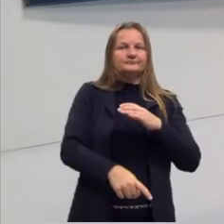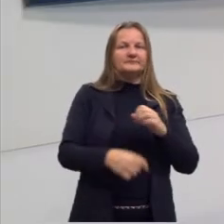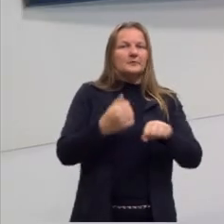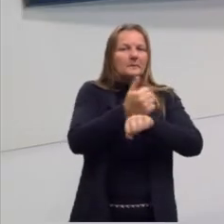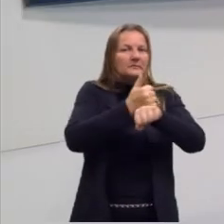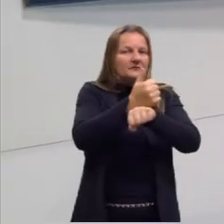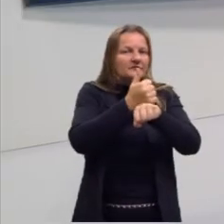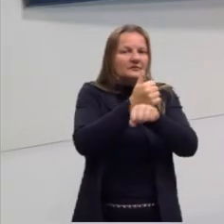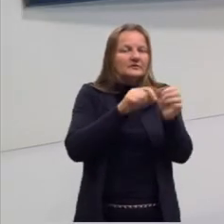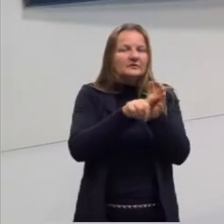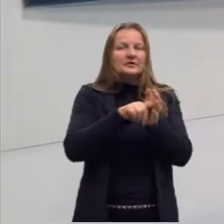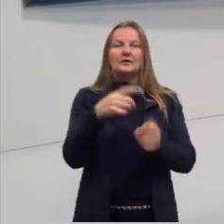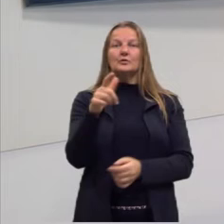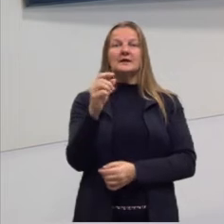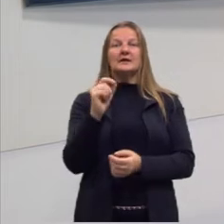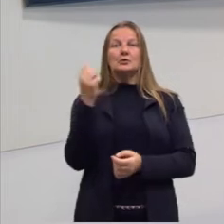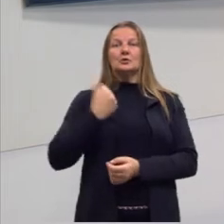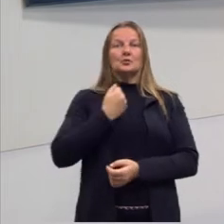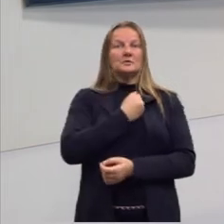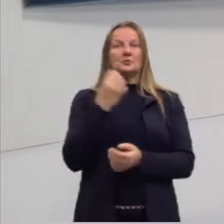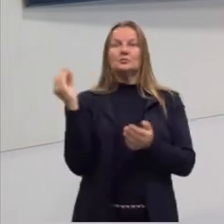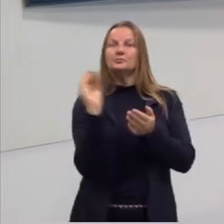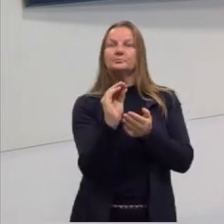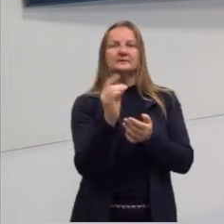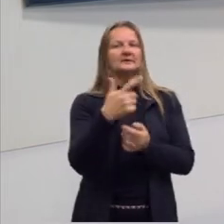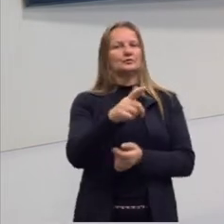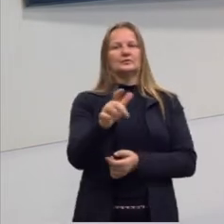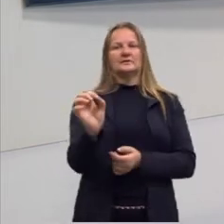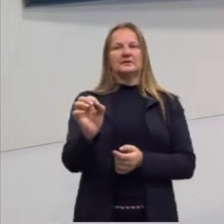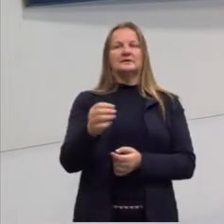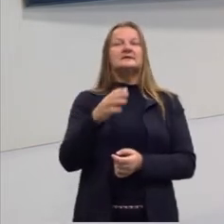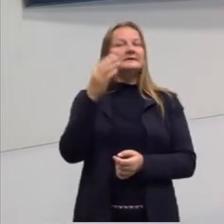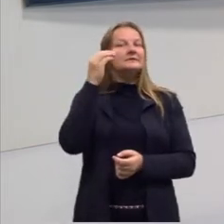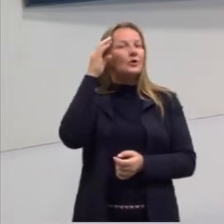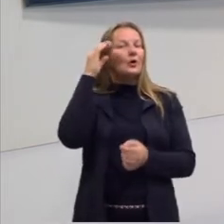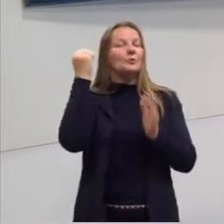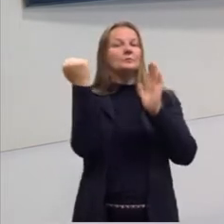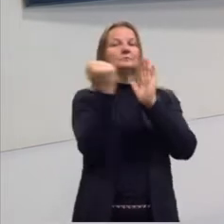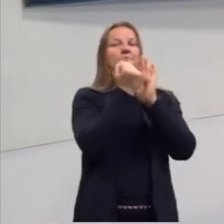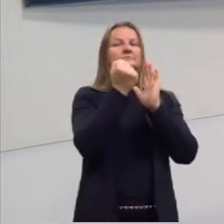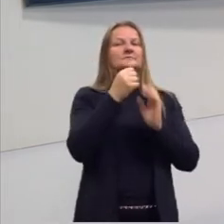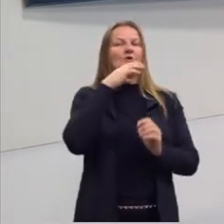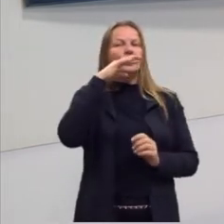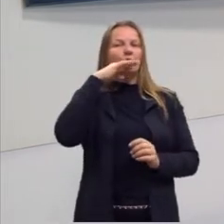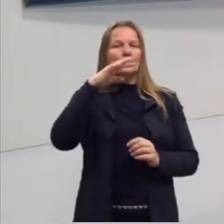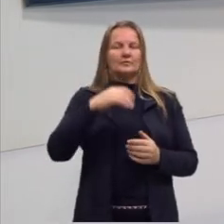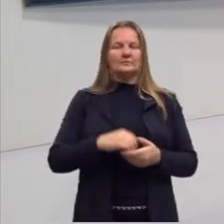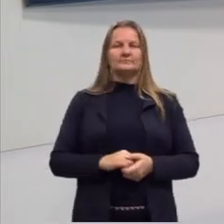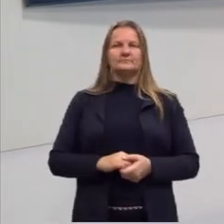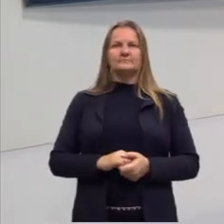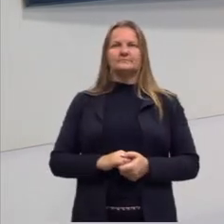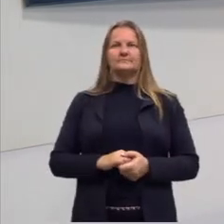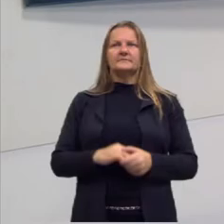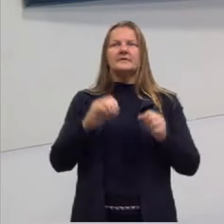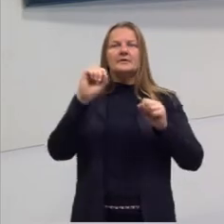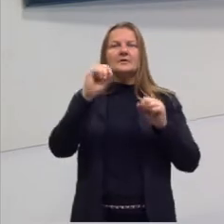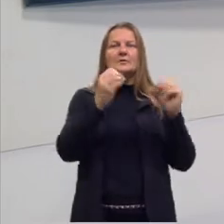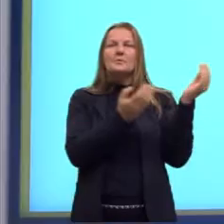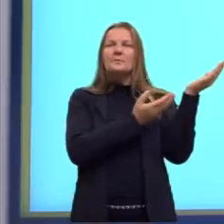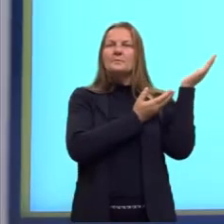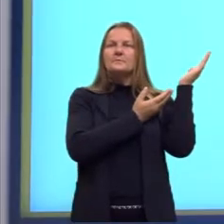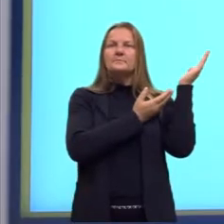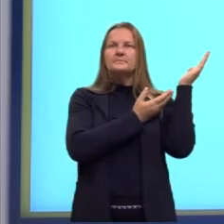eu não tem escrito valor o número né mas sim essas cores que indicam isso tá aqui Claro é um